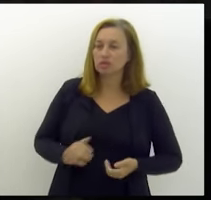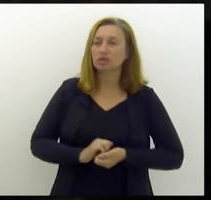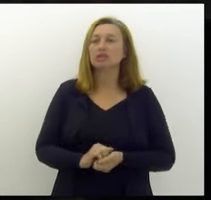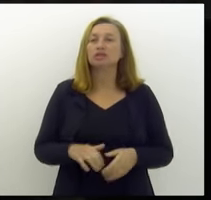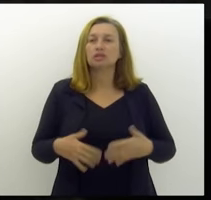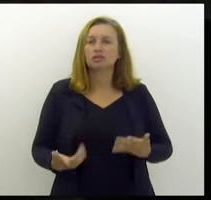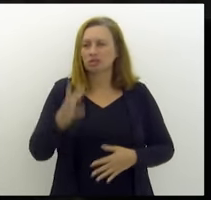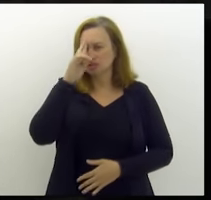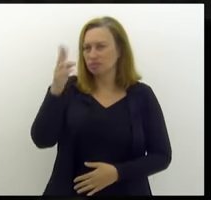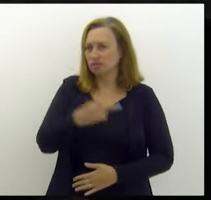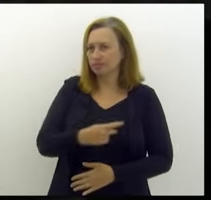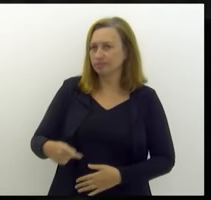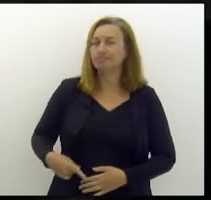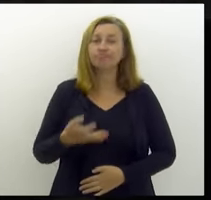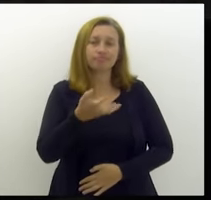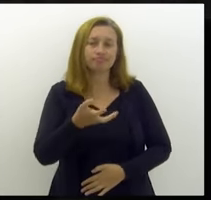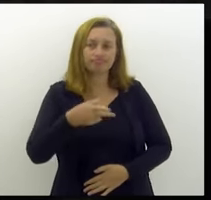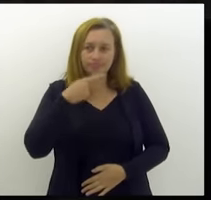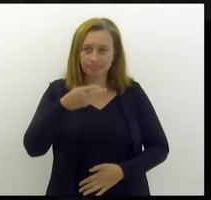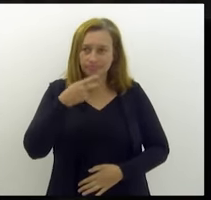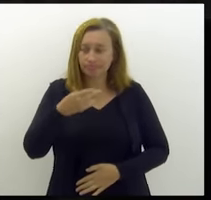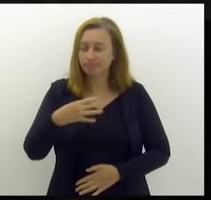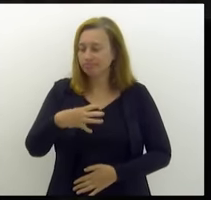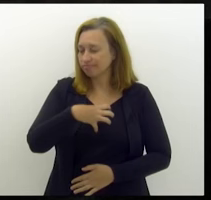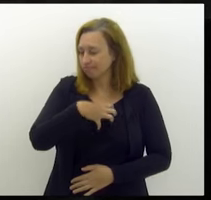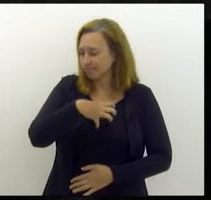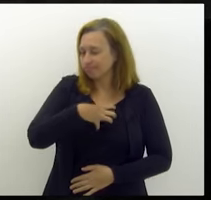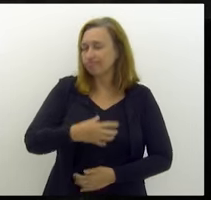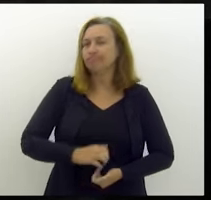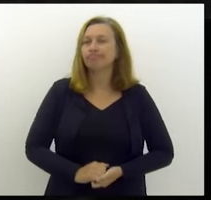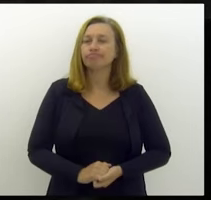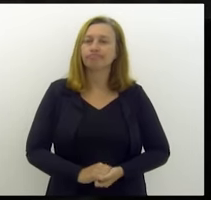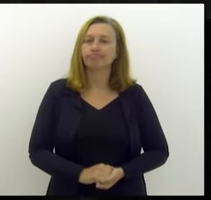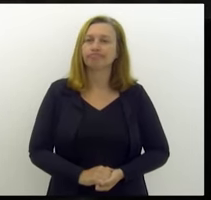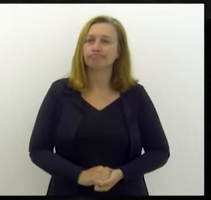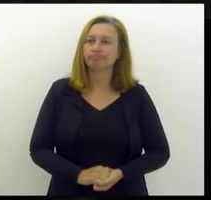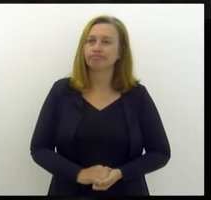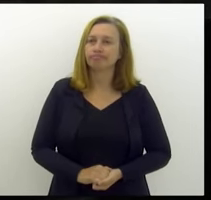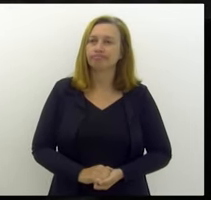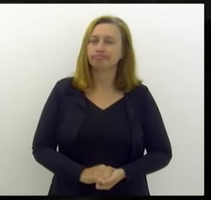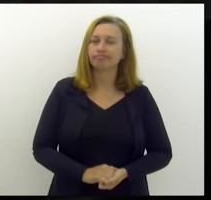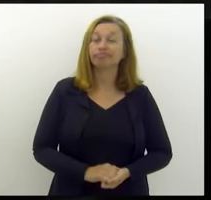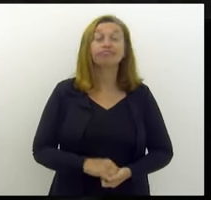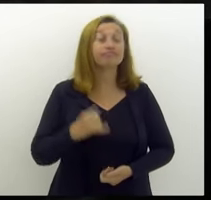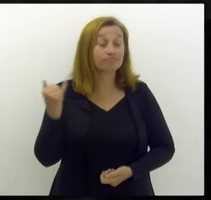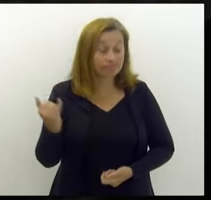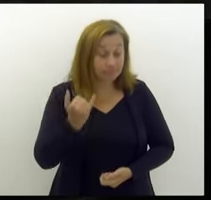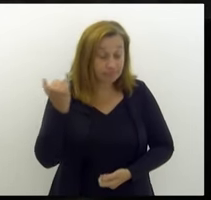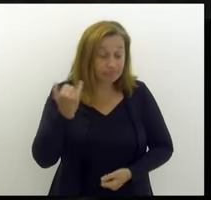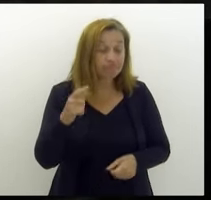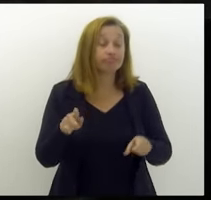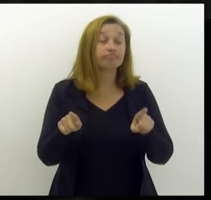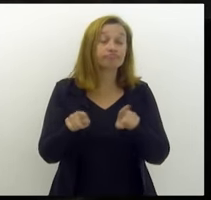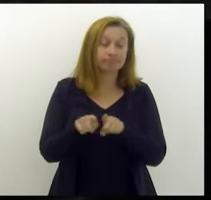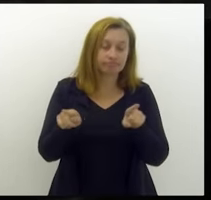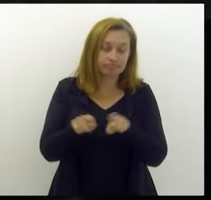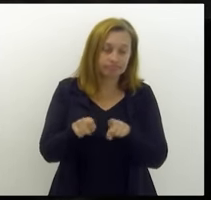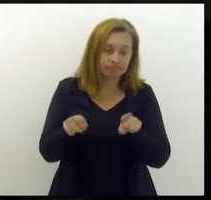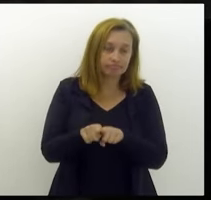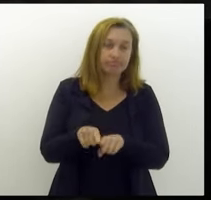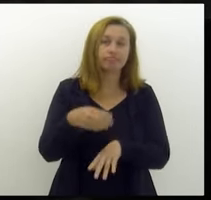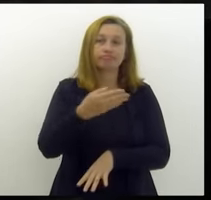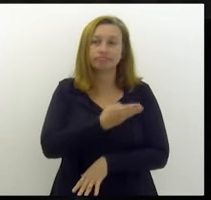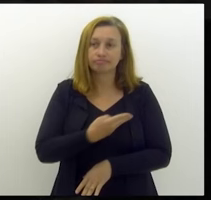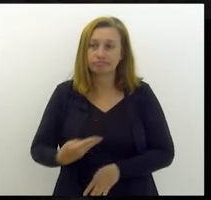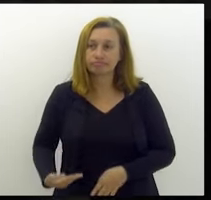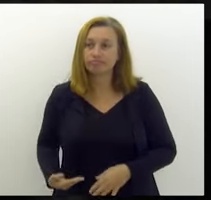presidenta queria citar que nesse sentido eh e é importante também o governador ter